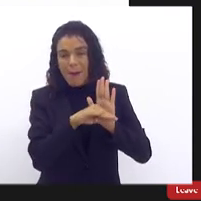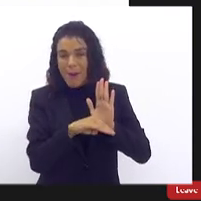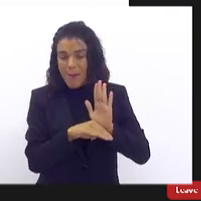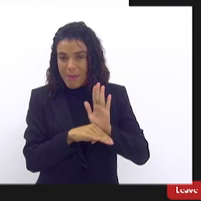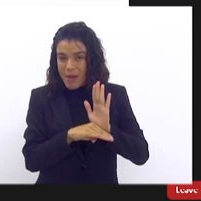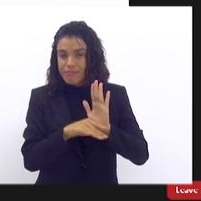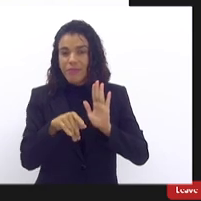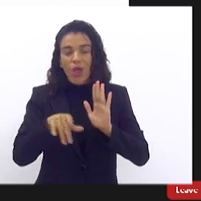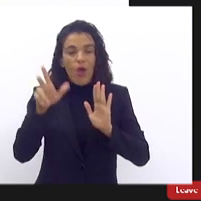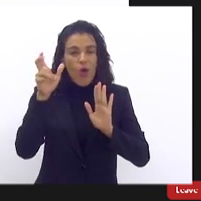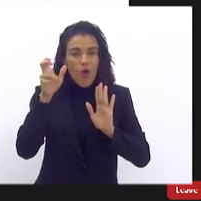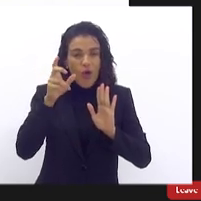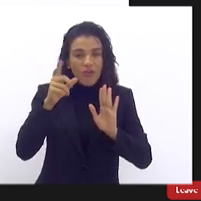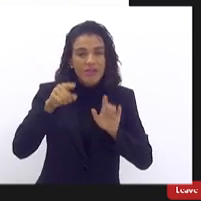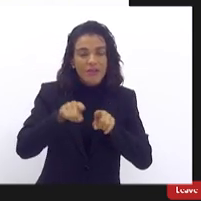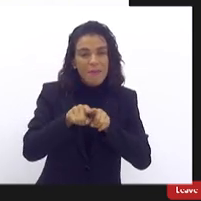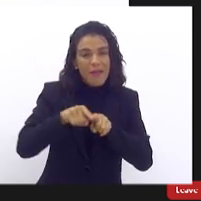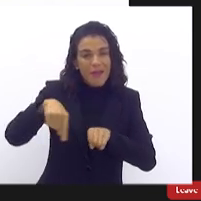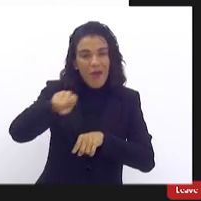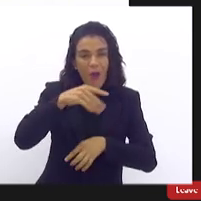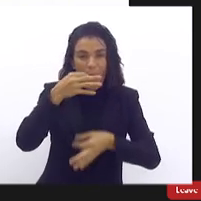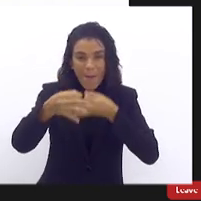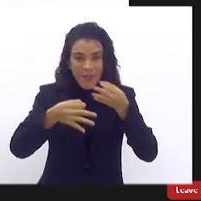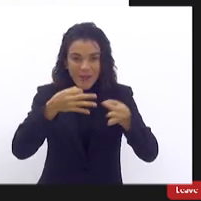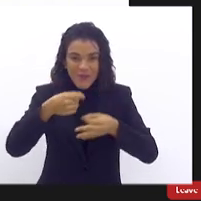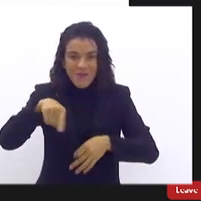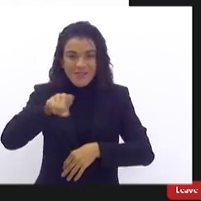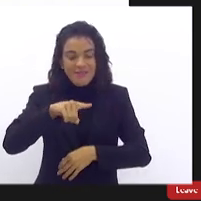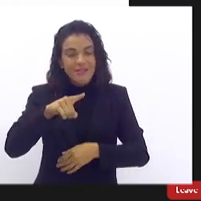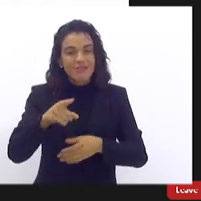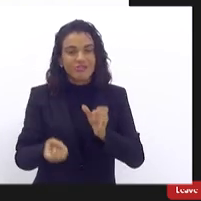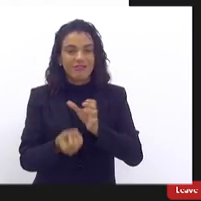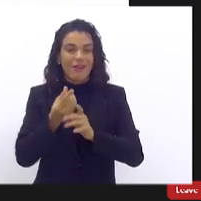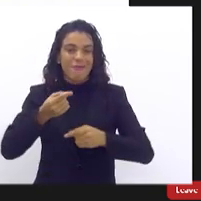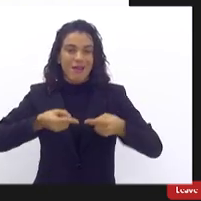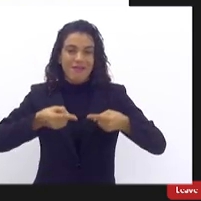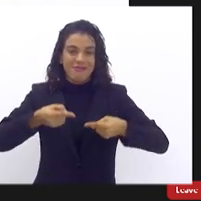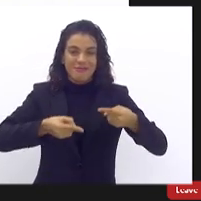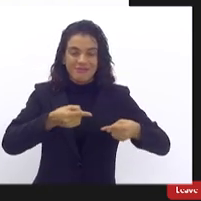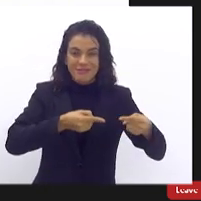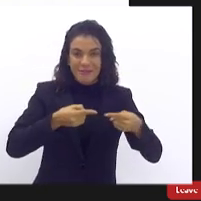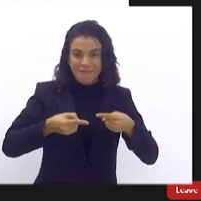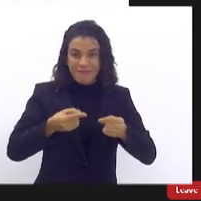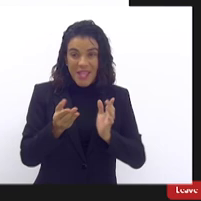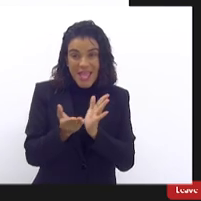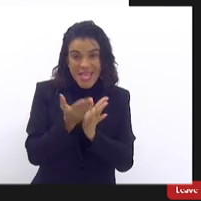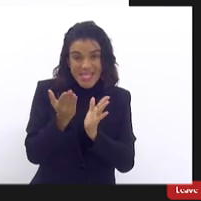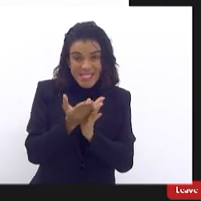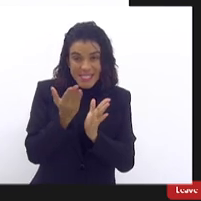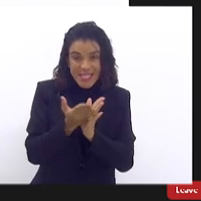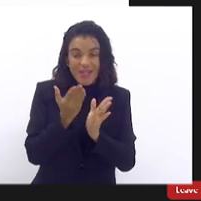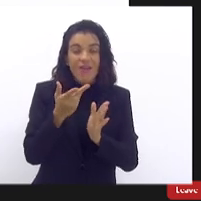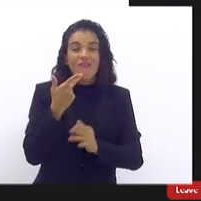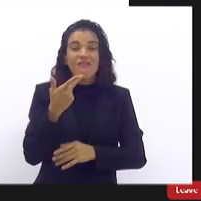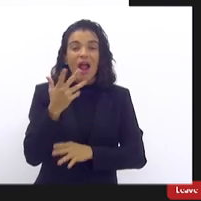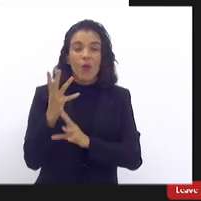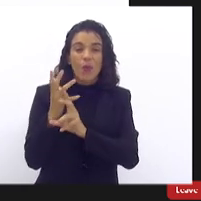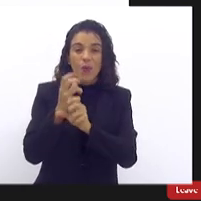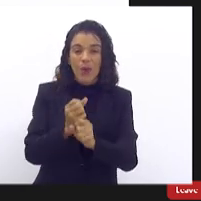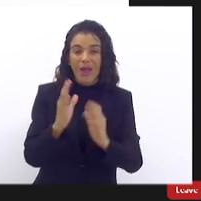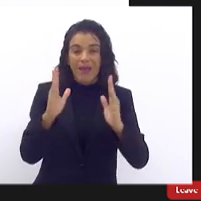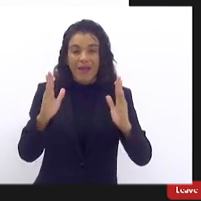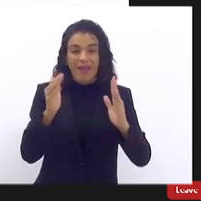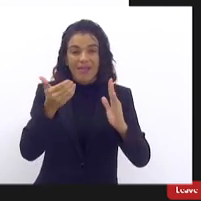abrir, ouvir de vocês, aprender de vocês também, conseguimos fazer uma discussão. Esse é um livro em que eu discuto os últimos 10